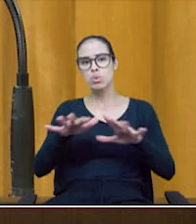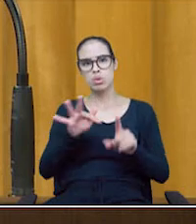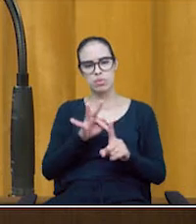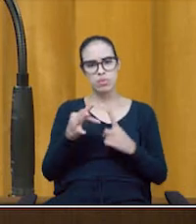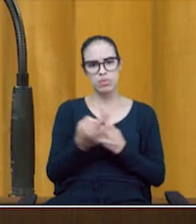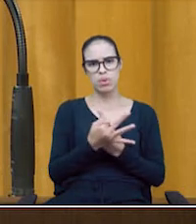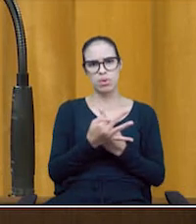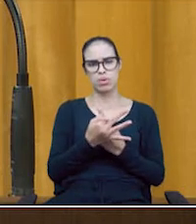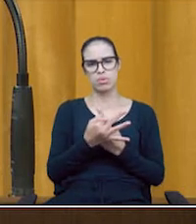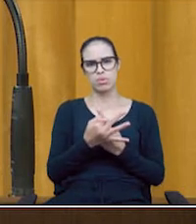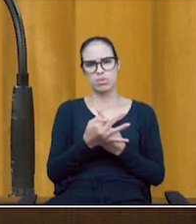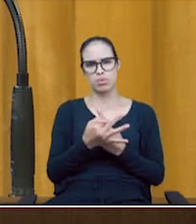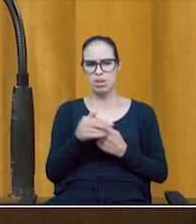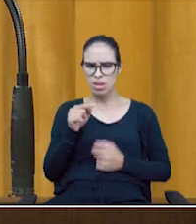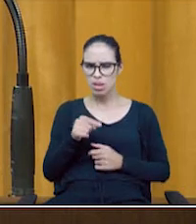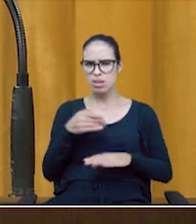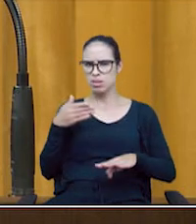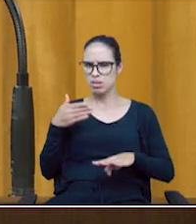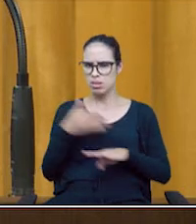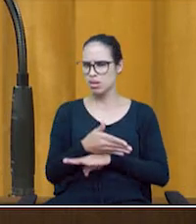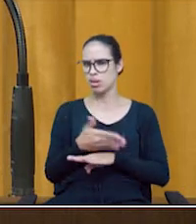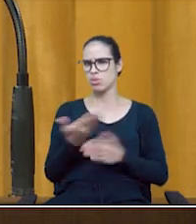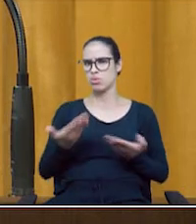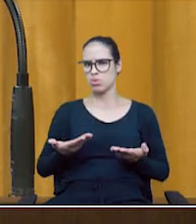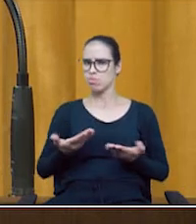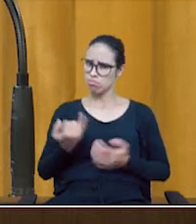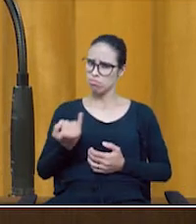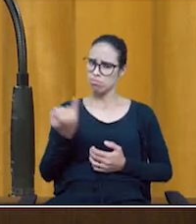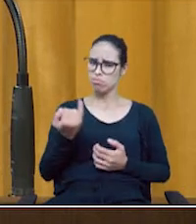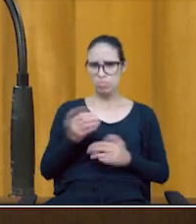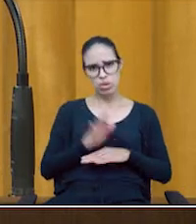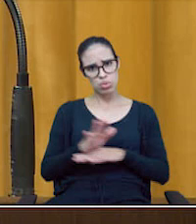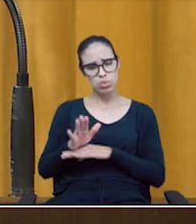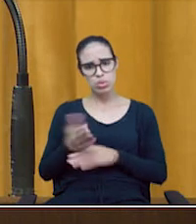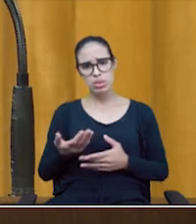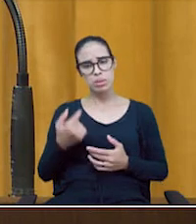que esse acesso não seria uma saída? Fiquei aqui pensando sobre isso,